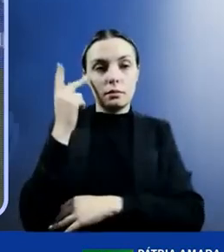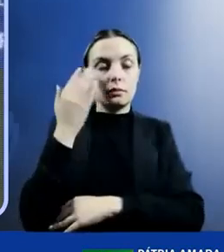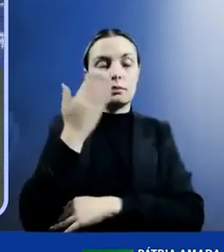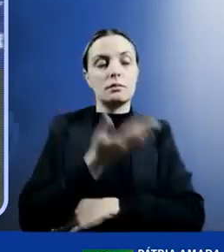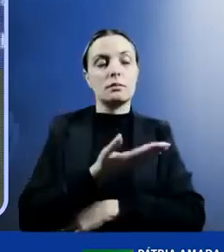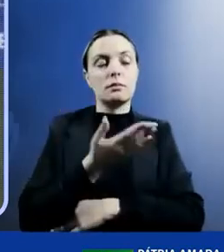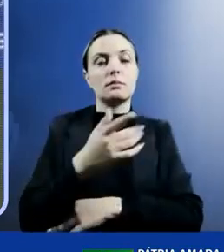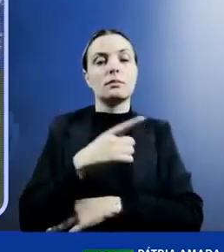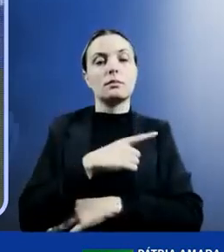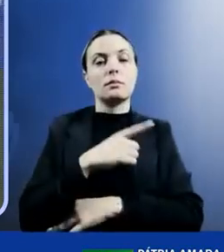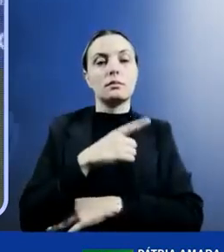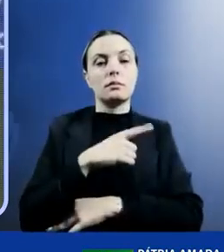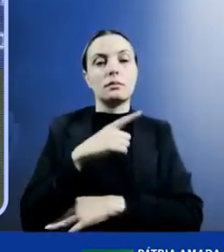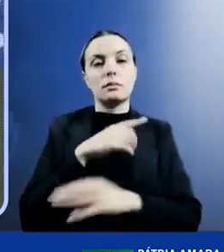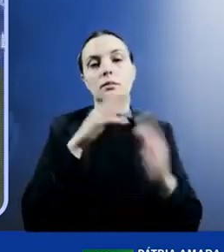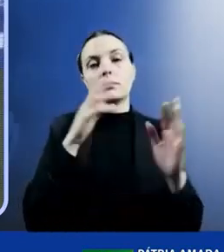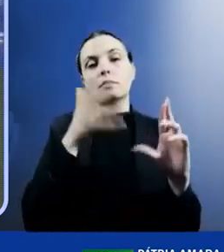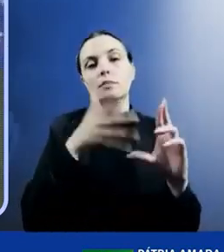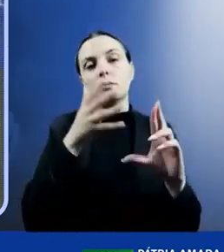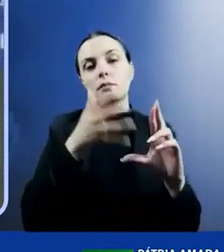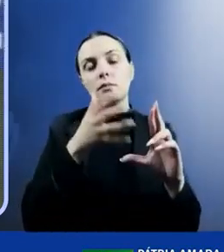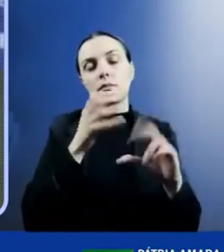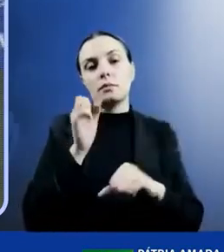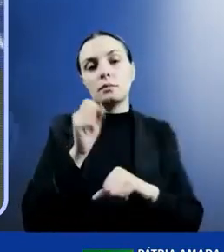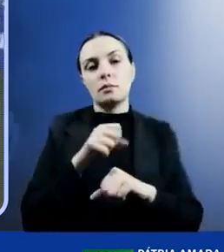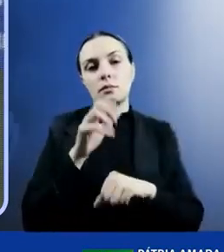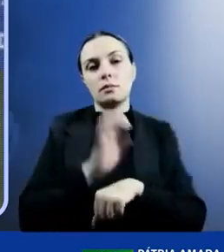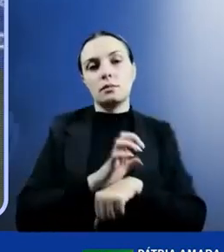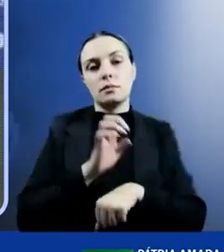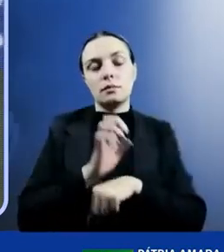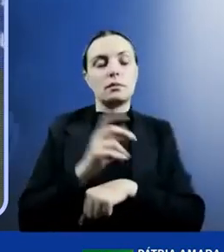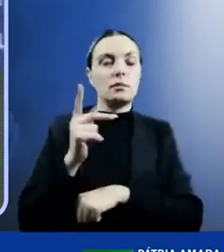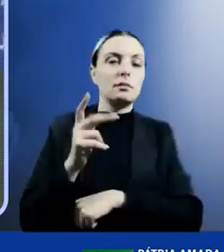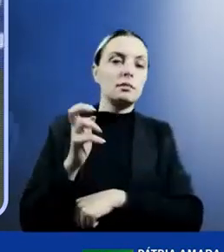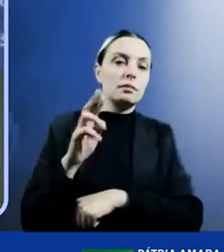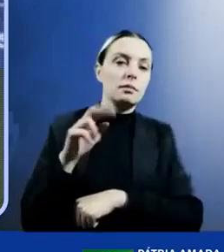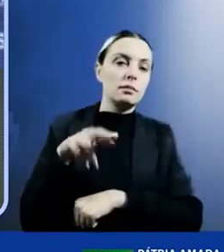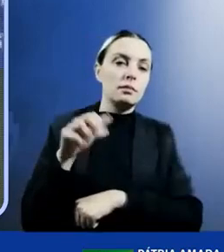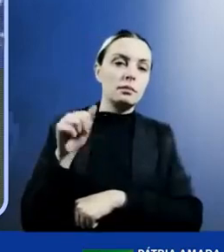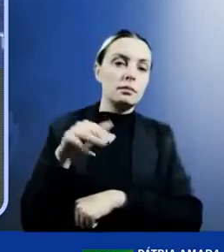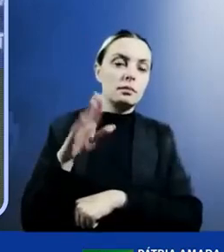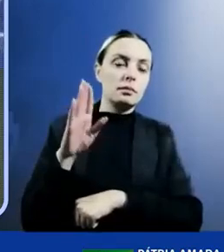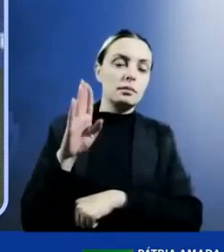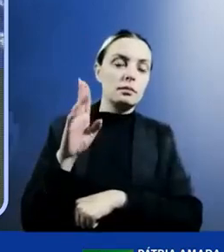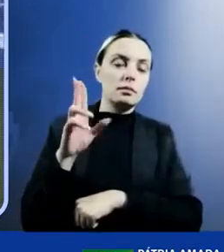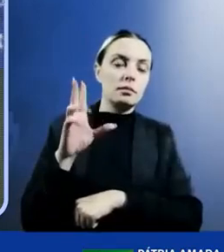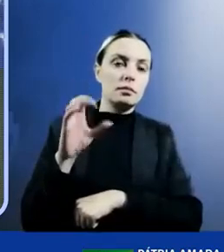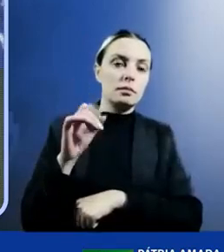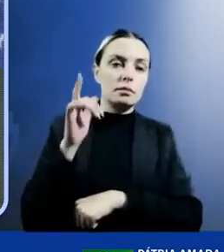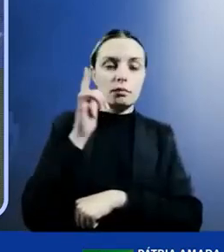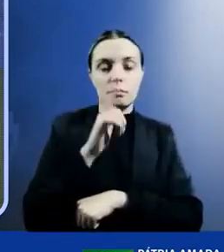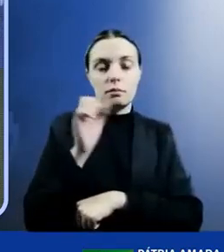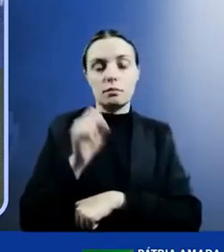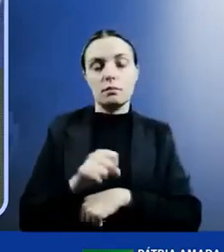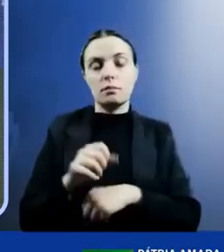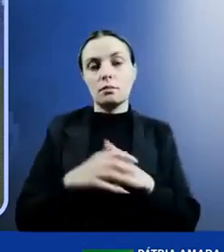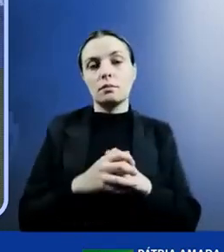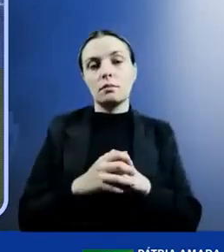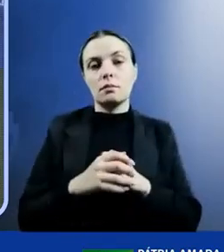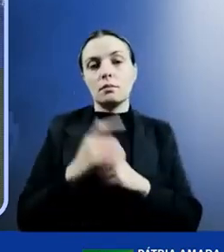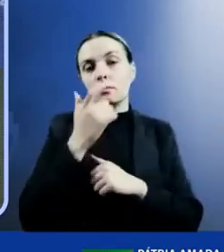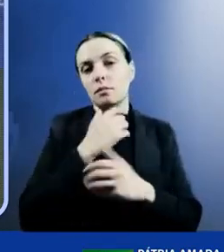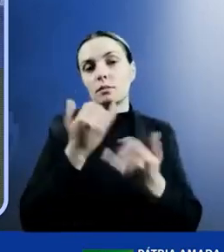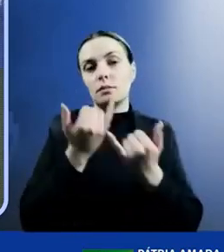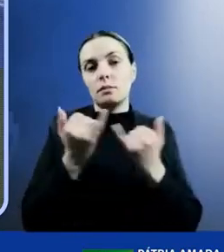uma grande referência, eu acho que o estado de Pernambuco tem ganhado com isso. E a questão energética é, de fato, um